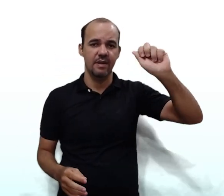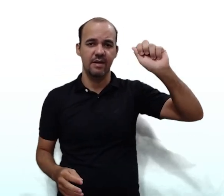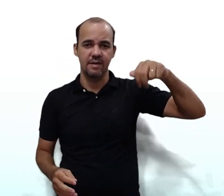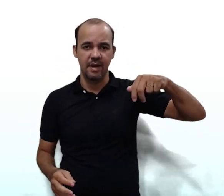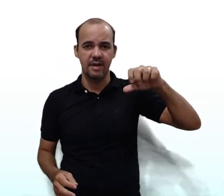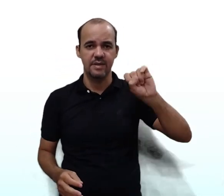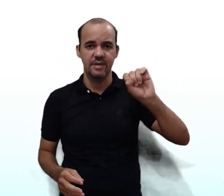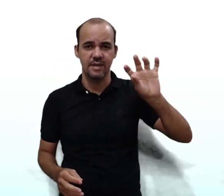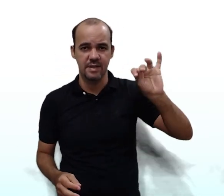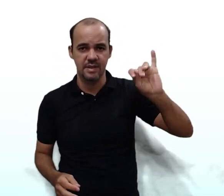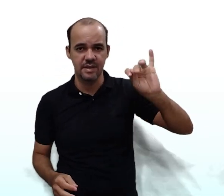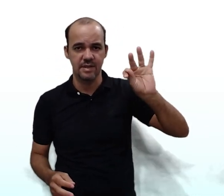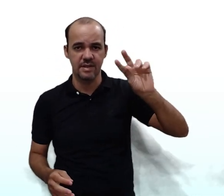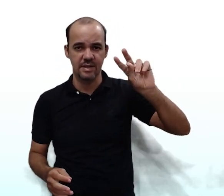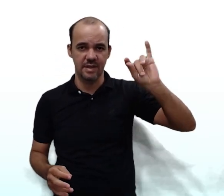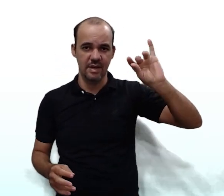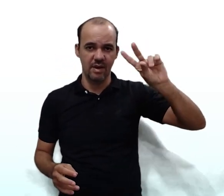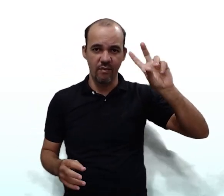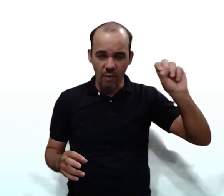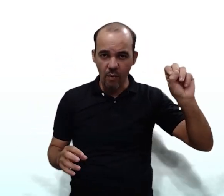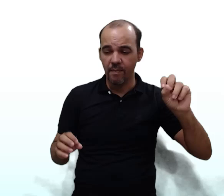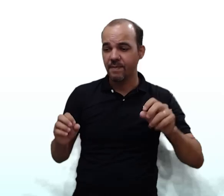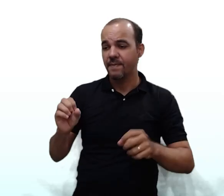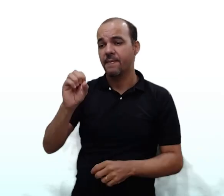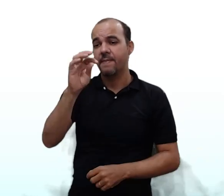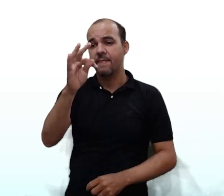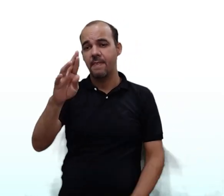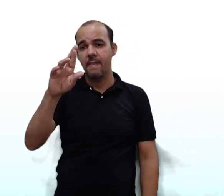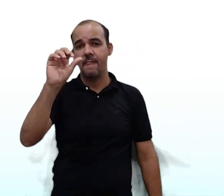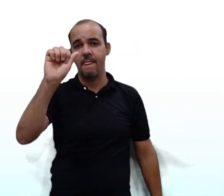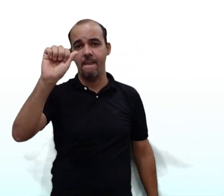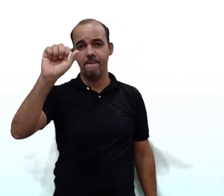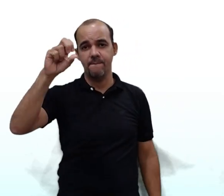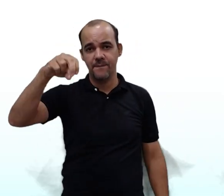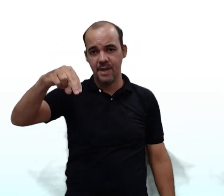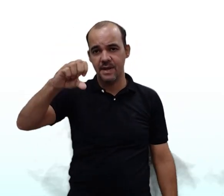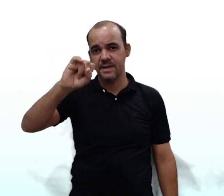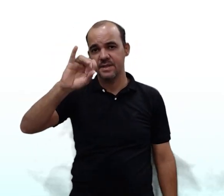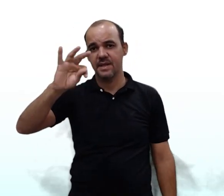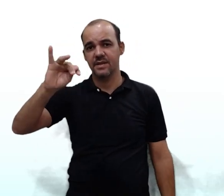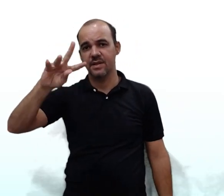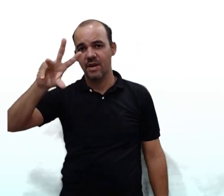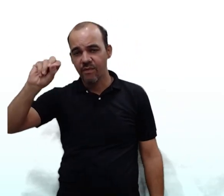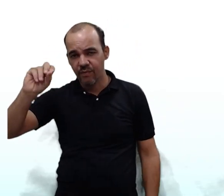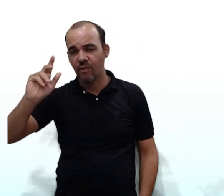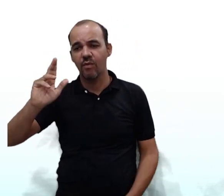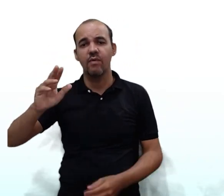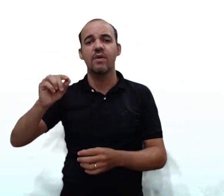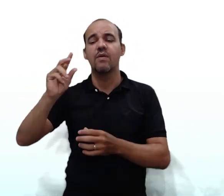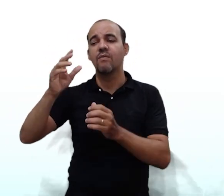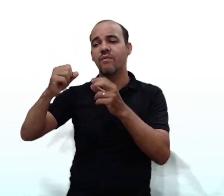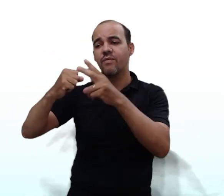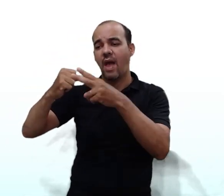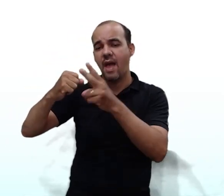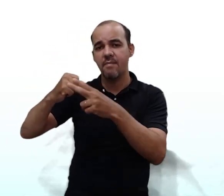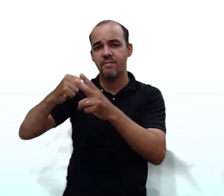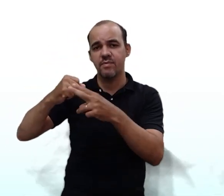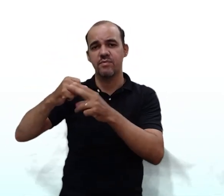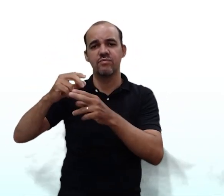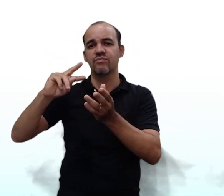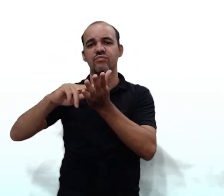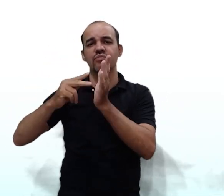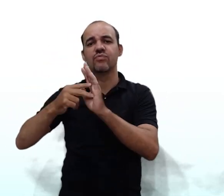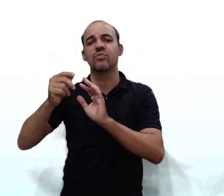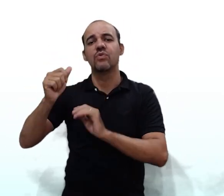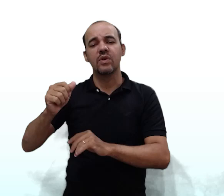você lembre lá da sua aula de língua portuguesa, do fundamental, você começou a falar sobre transitividade lá no fundamental, né? Verbos frasais